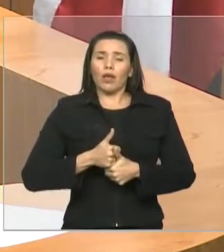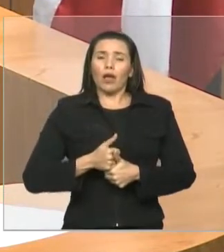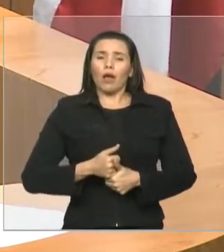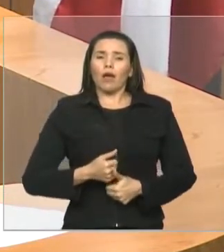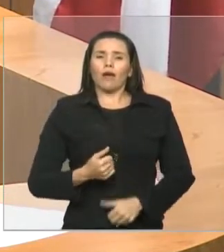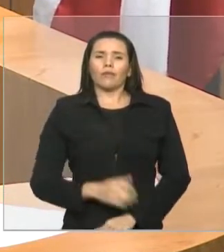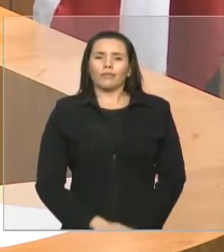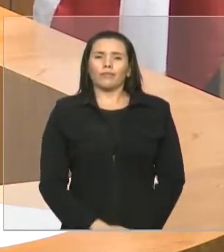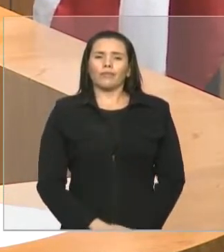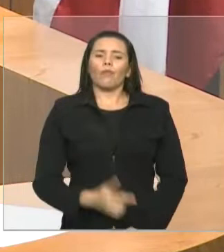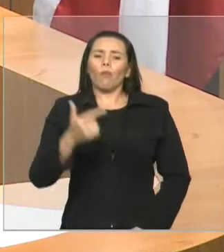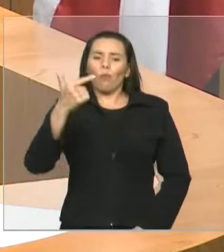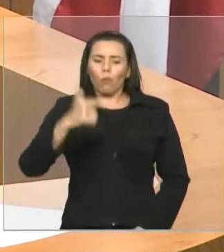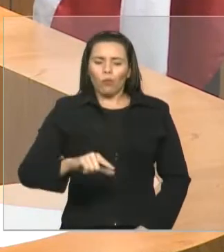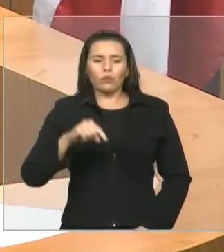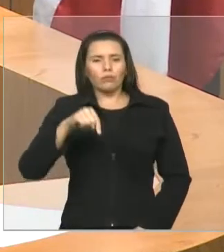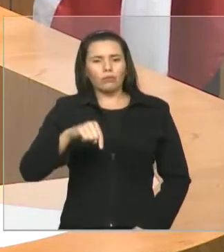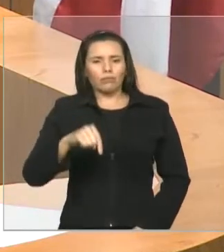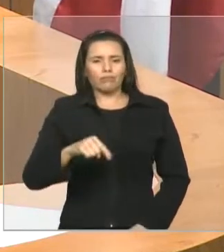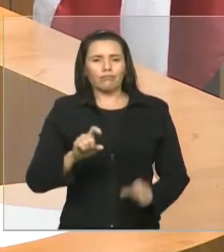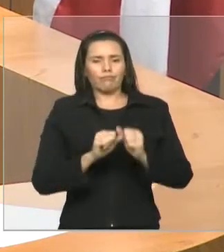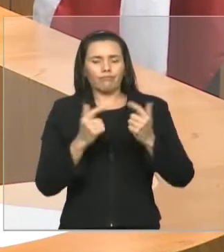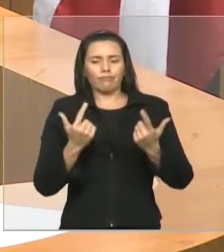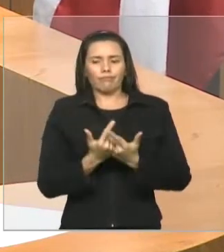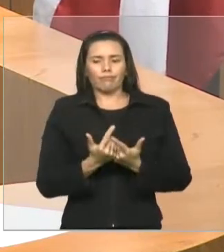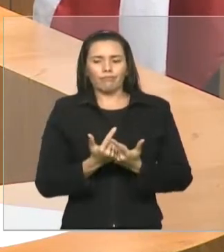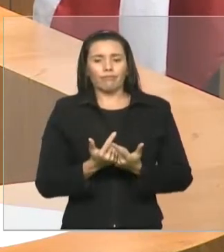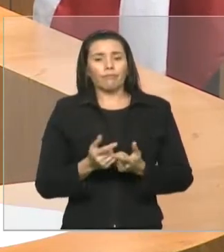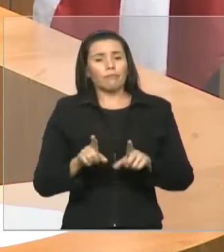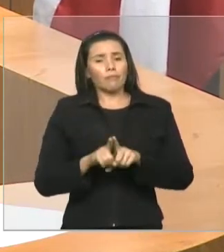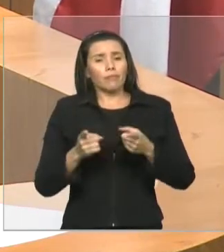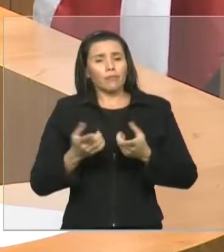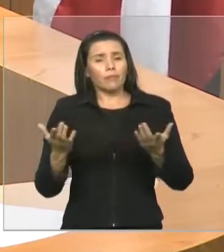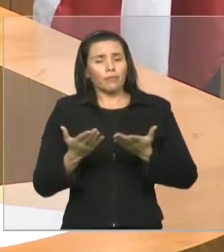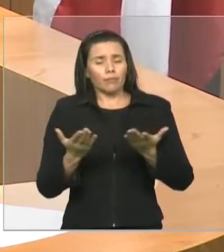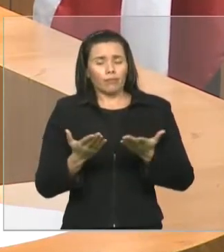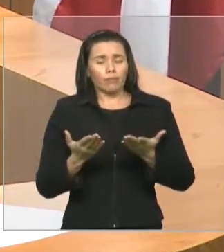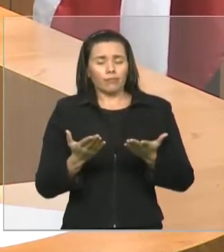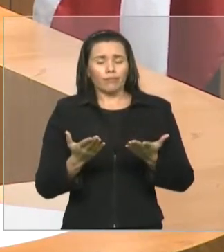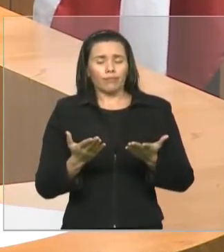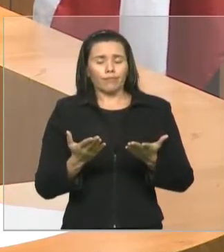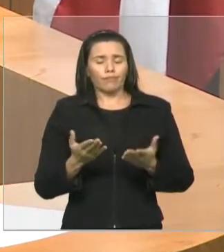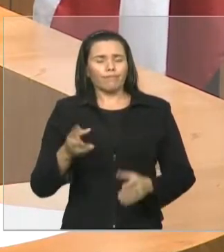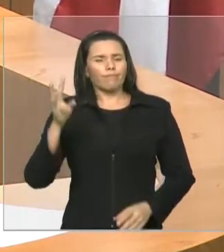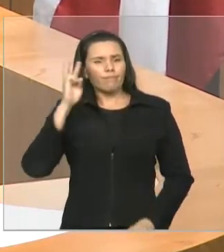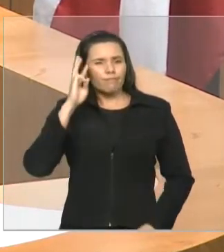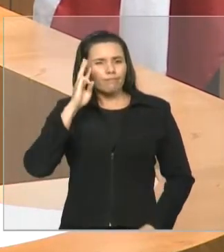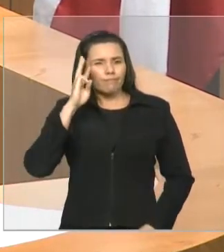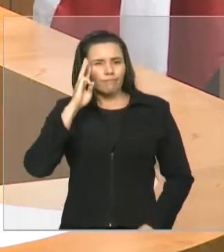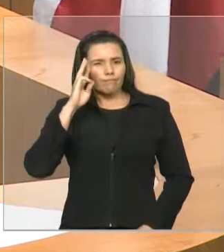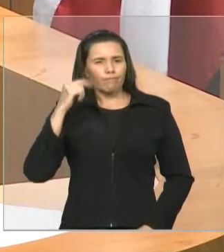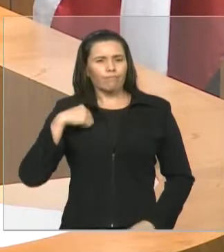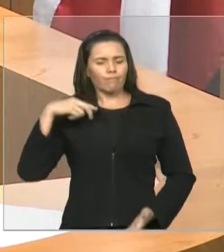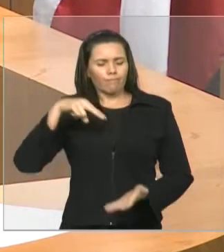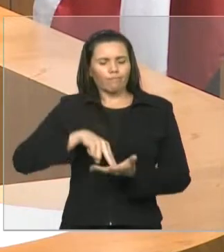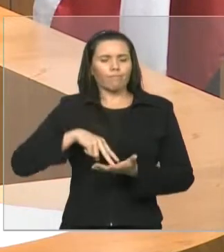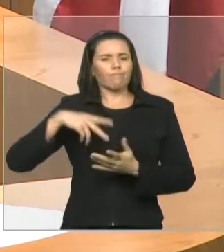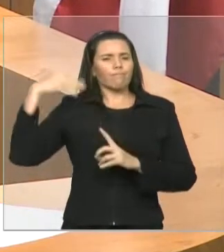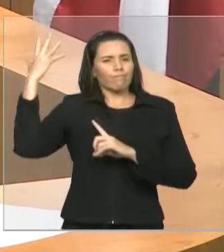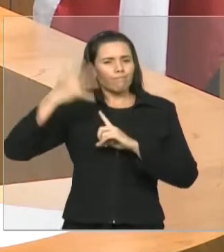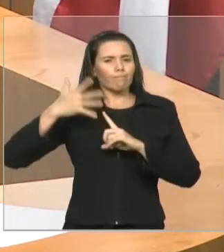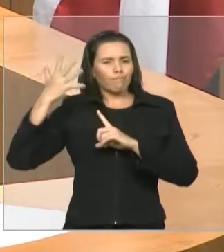Mas ao ocupar a tribuna na manhã desta terça-feira, venho com a mesma disposição, com a